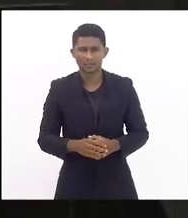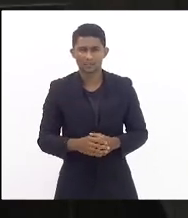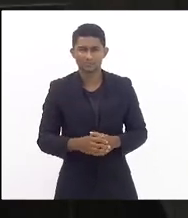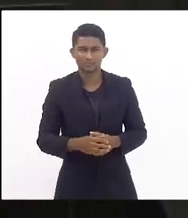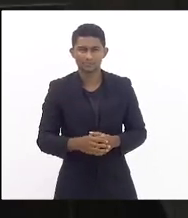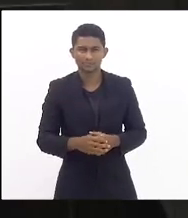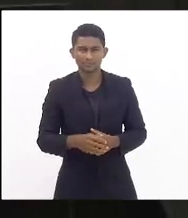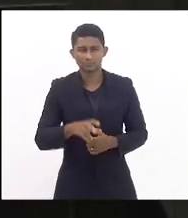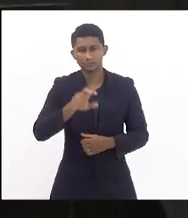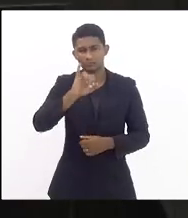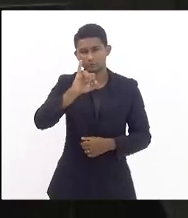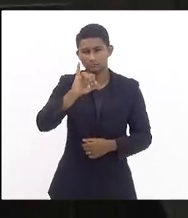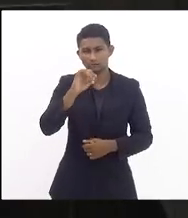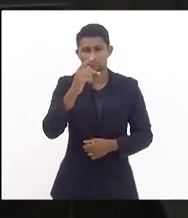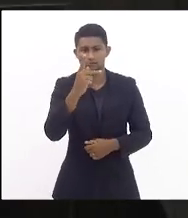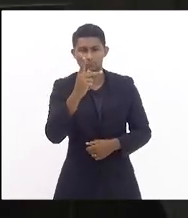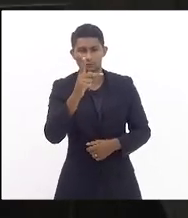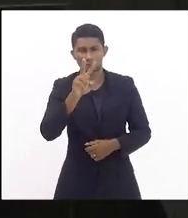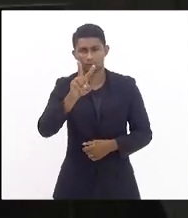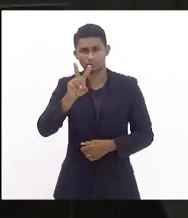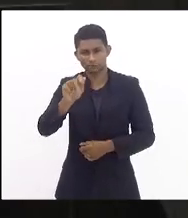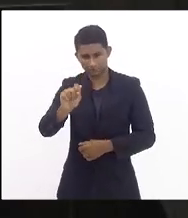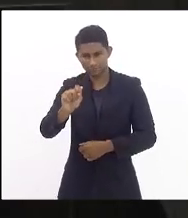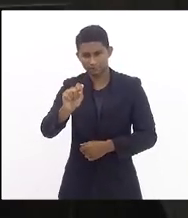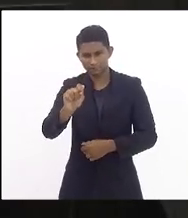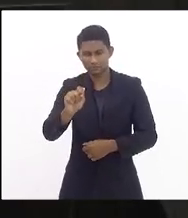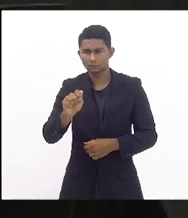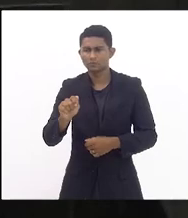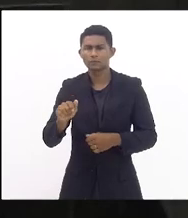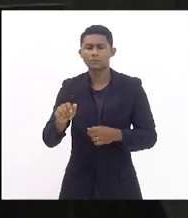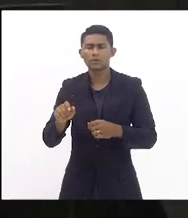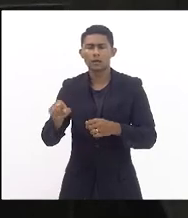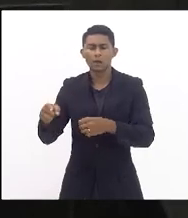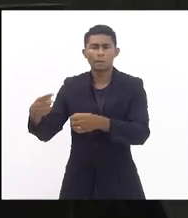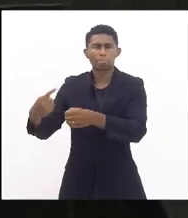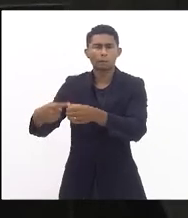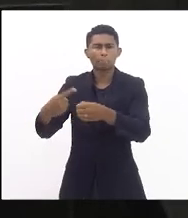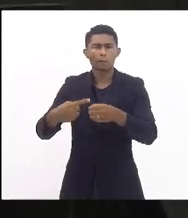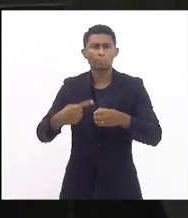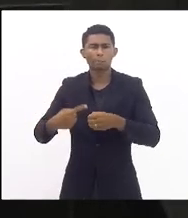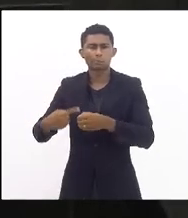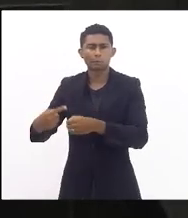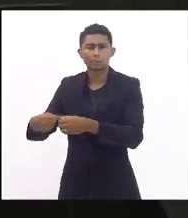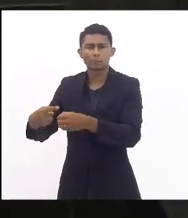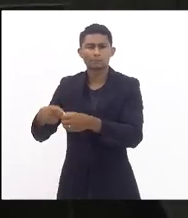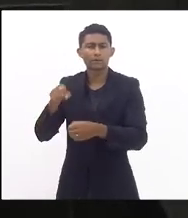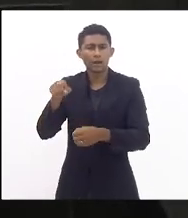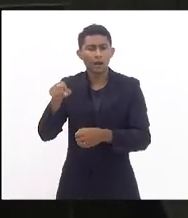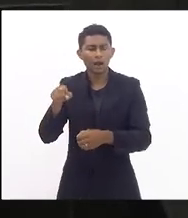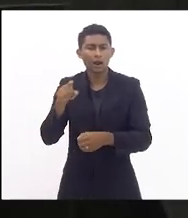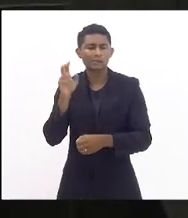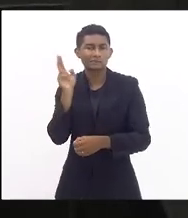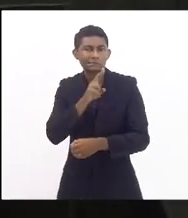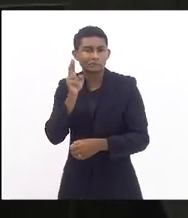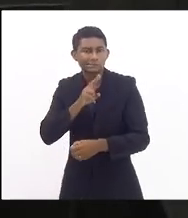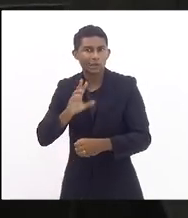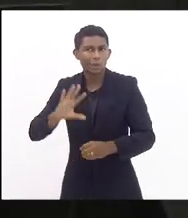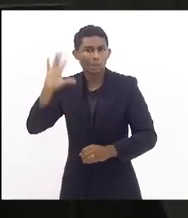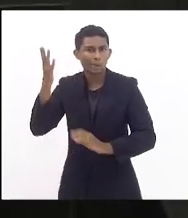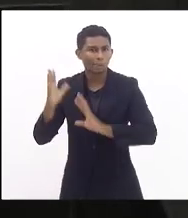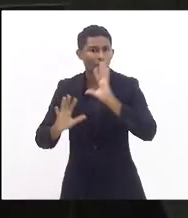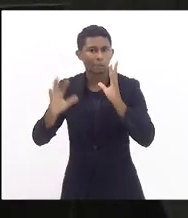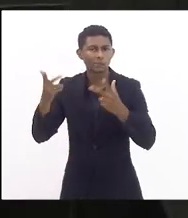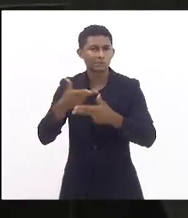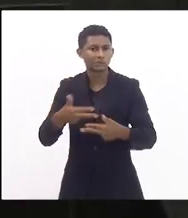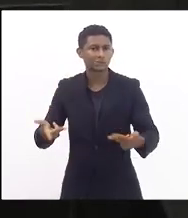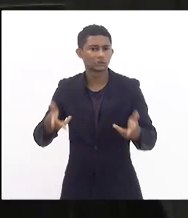do IPVA nos municípios em situação de emergência ou